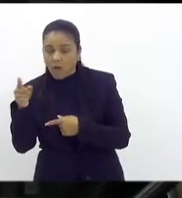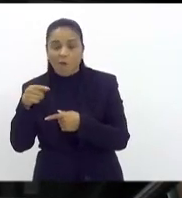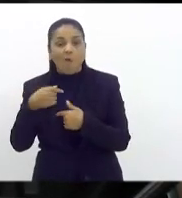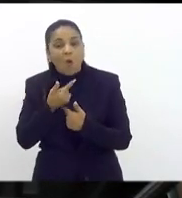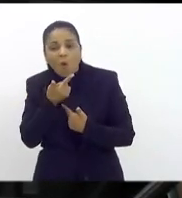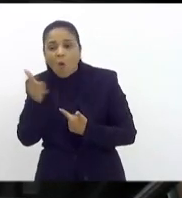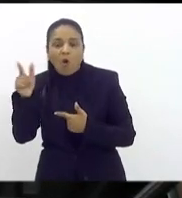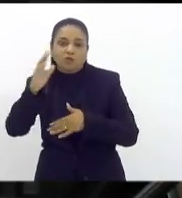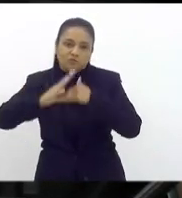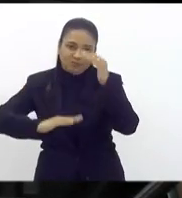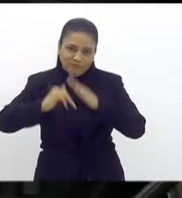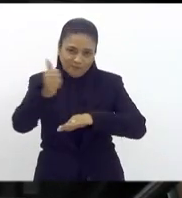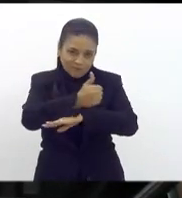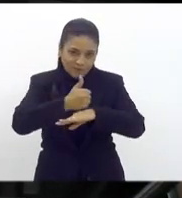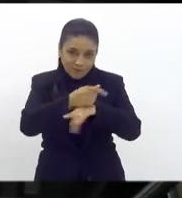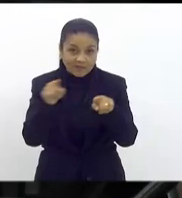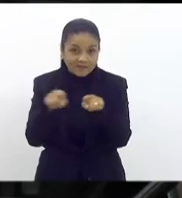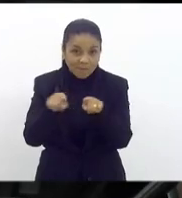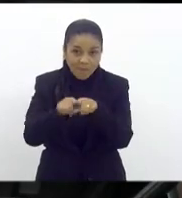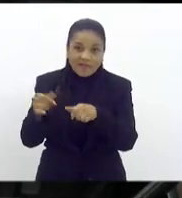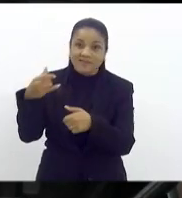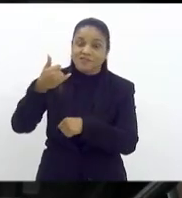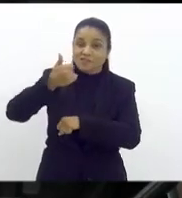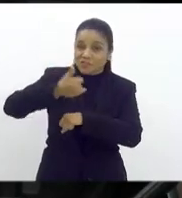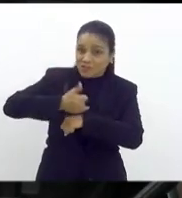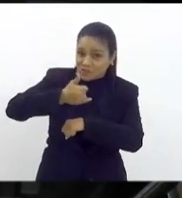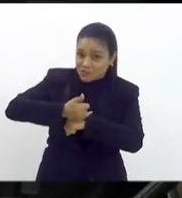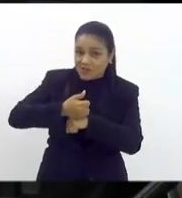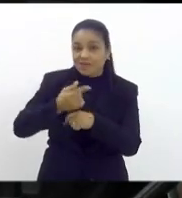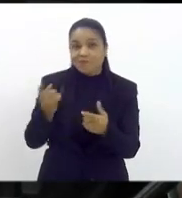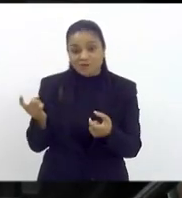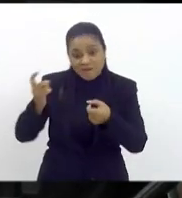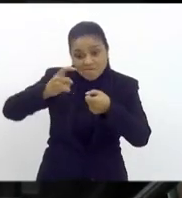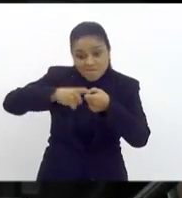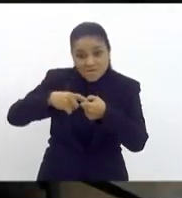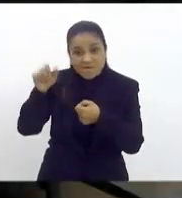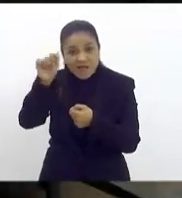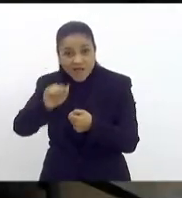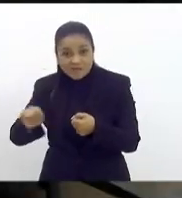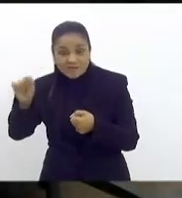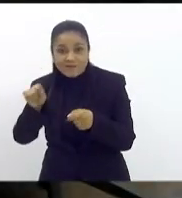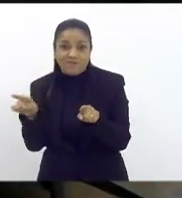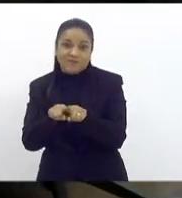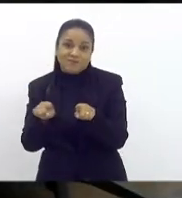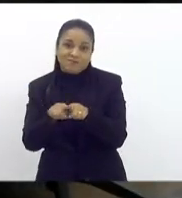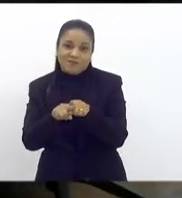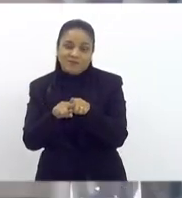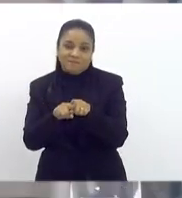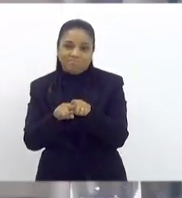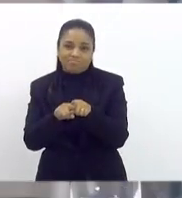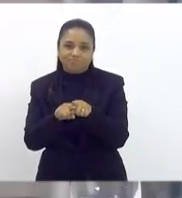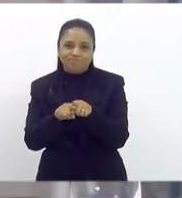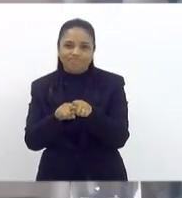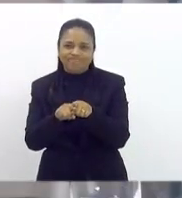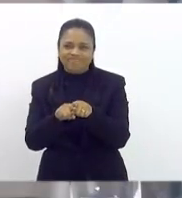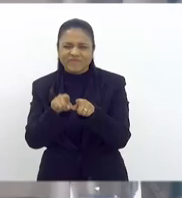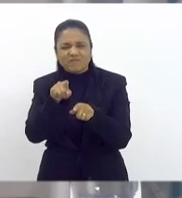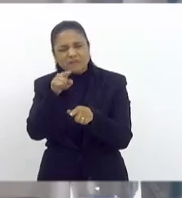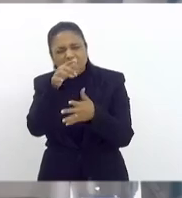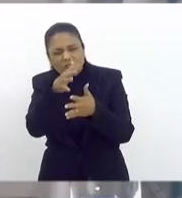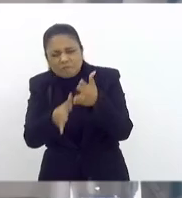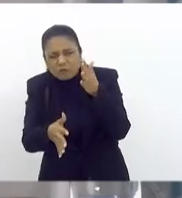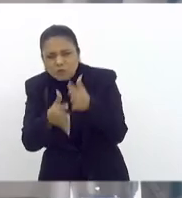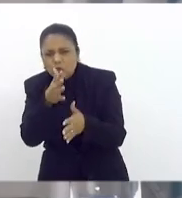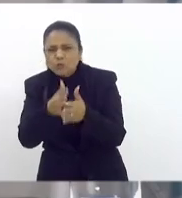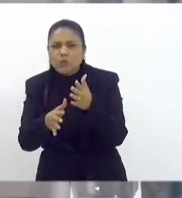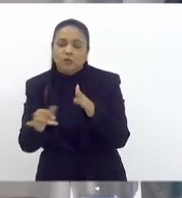são igualmente titulares que podem estar afiliados a outras associações. A gente está misturando aí as desculpa. Um pouco, mas